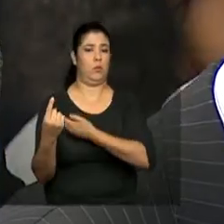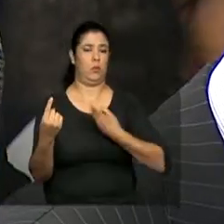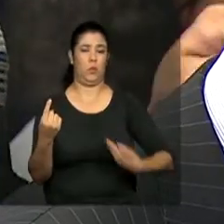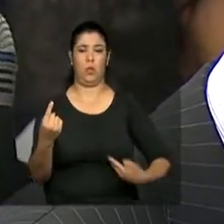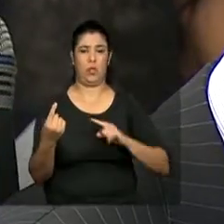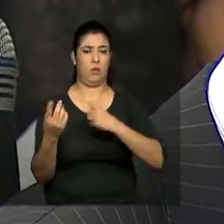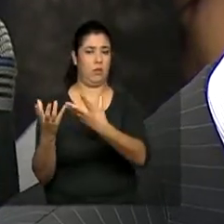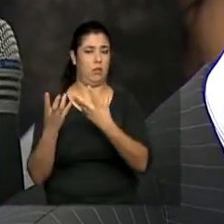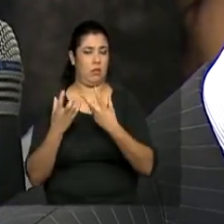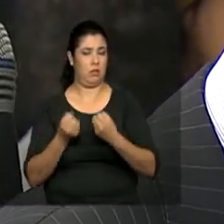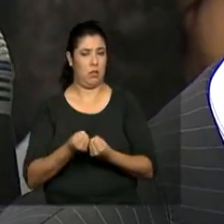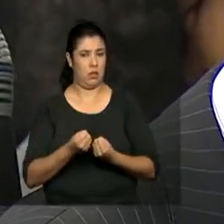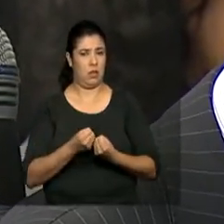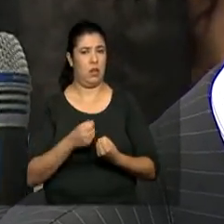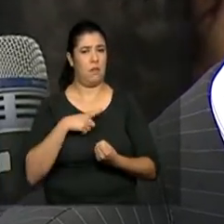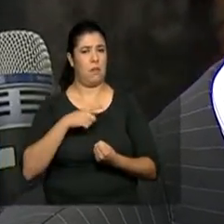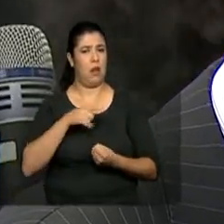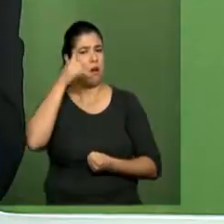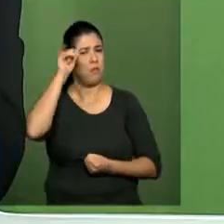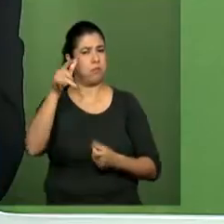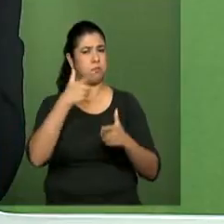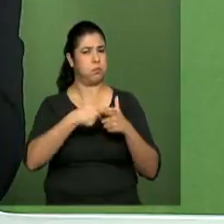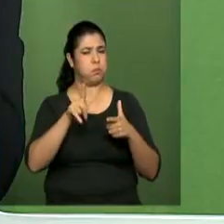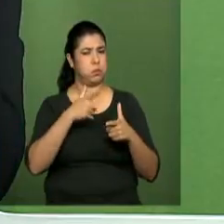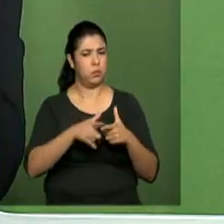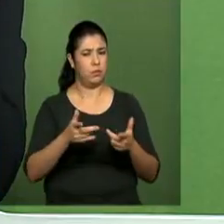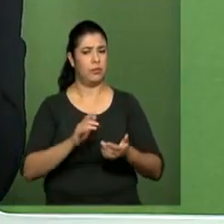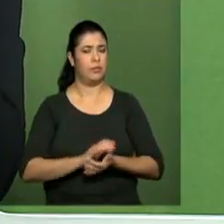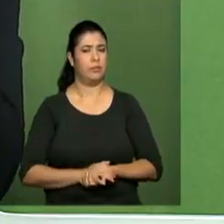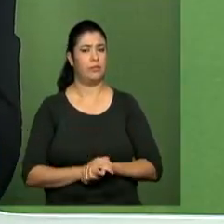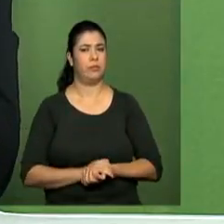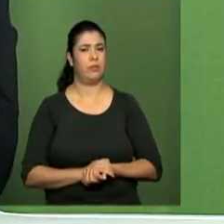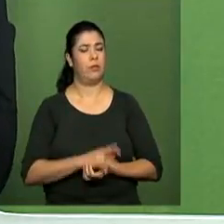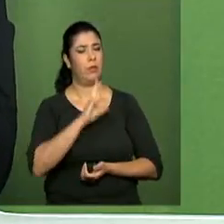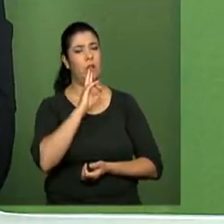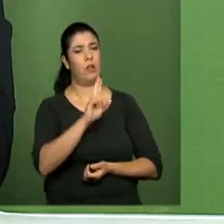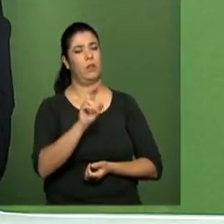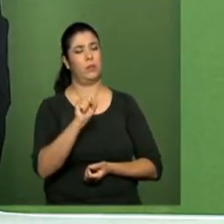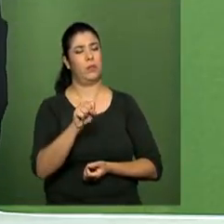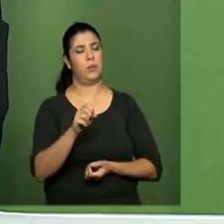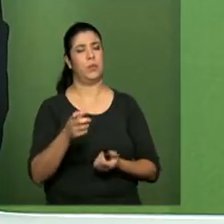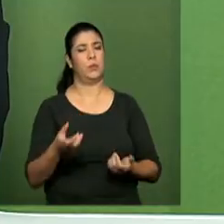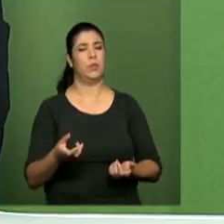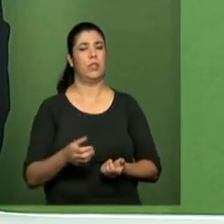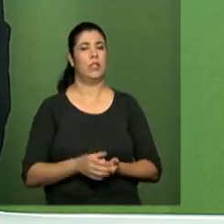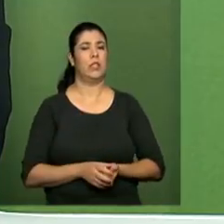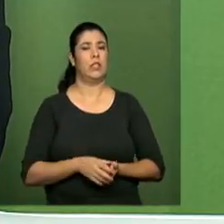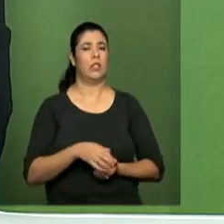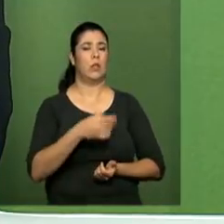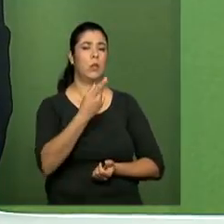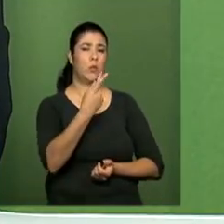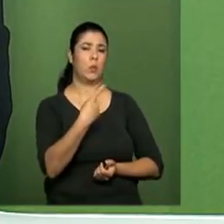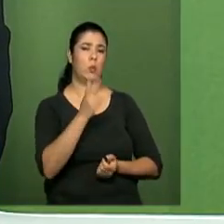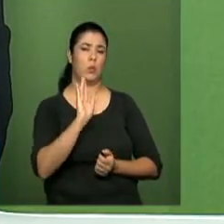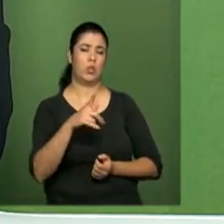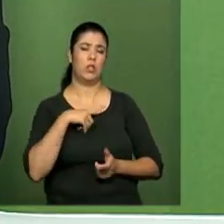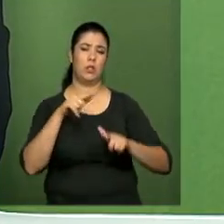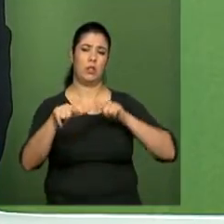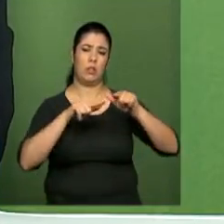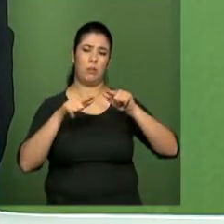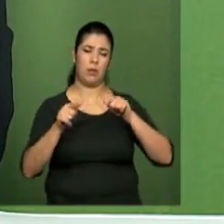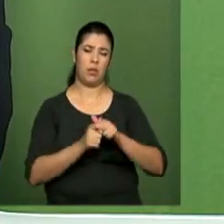haja da forma desburocratizada olha a pessoa você é da velha guarda eu também trabalhei com o eutrópio em